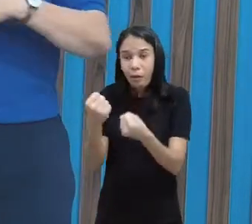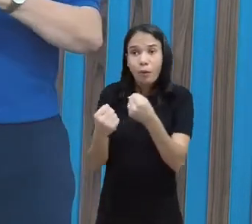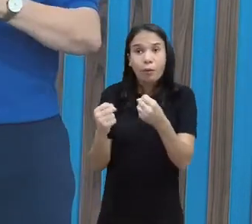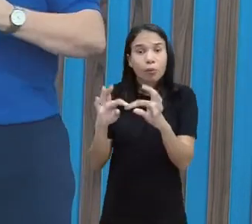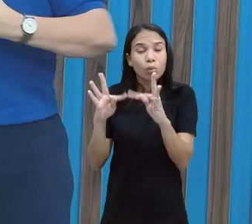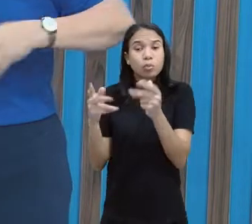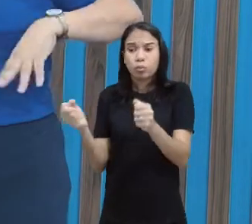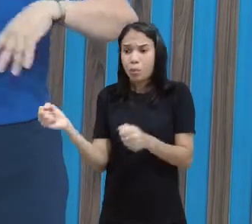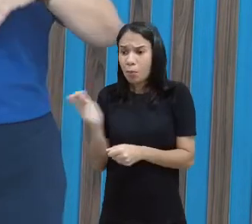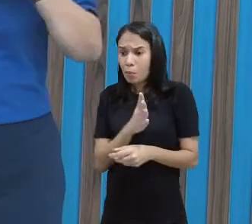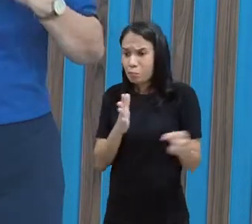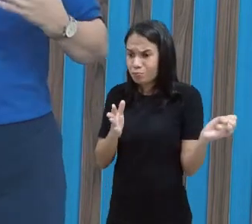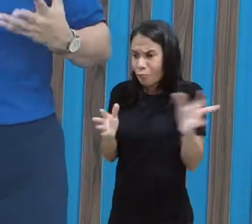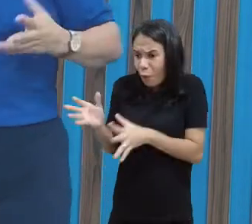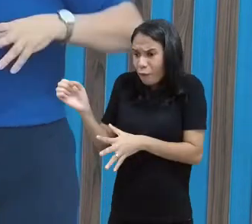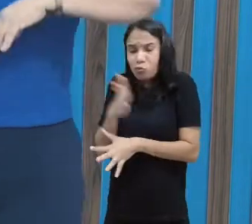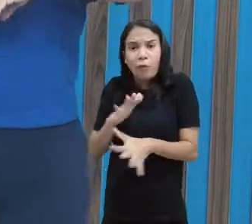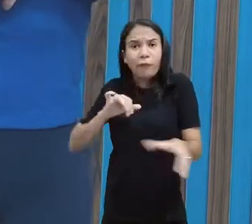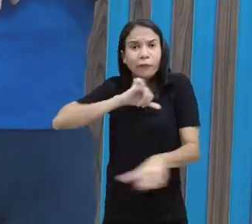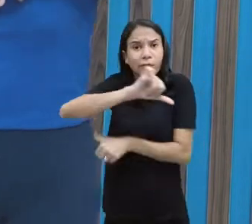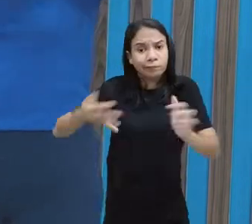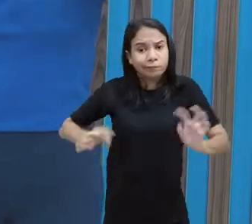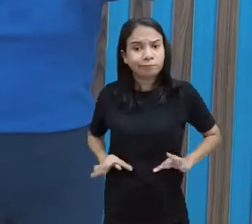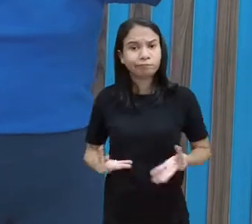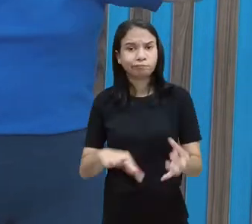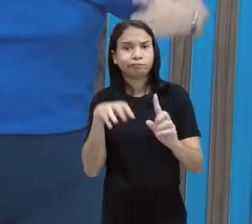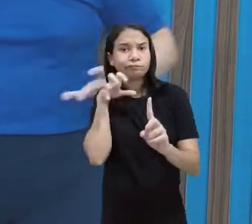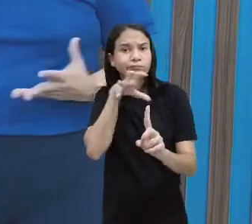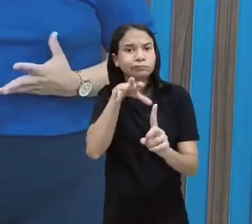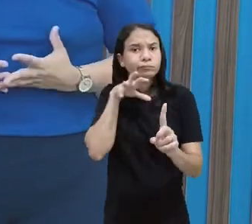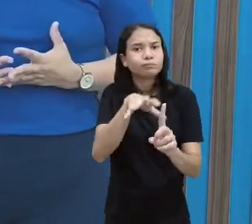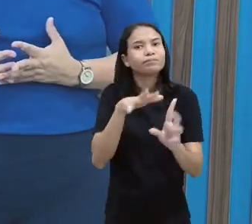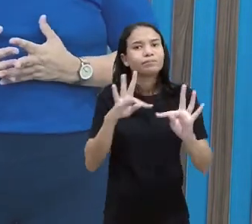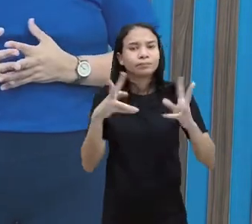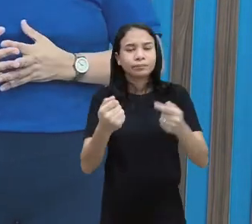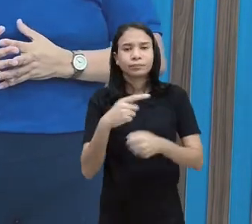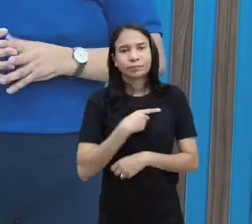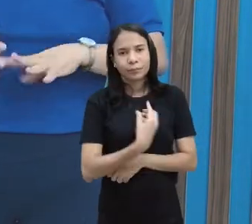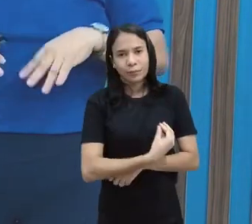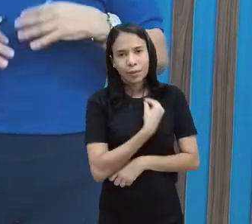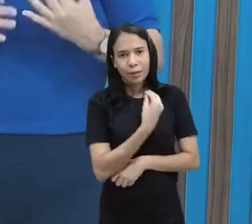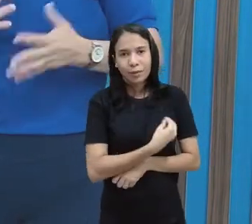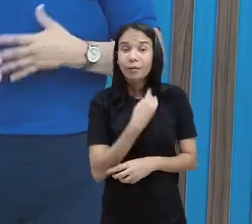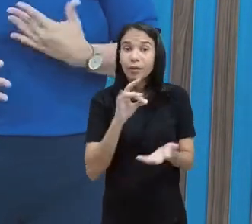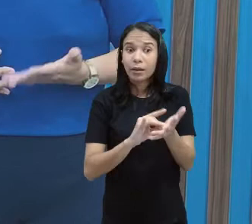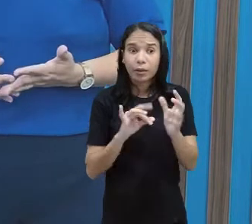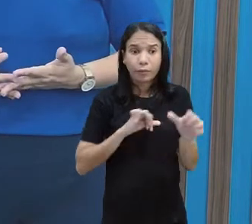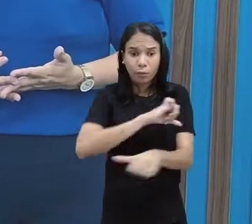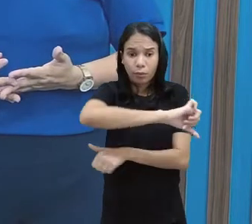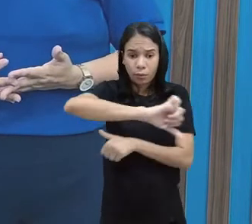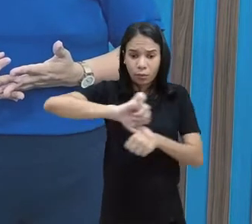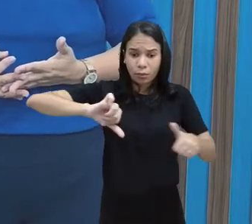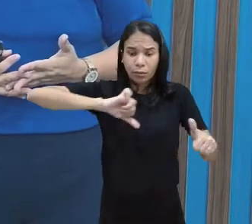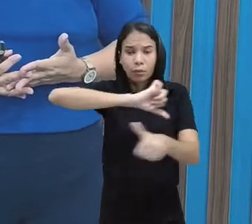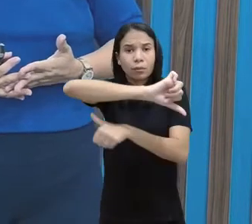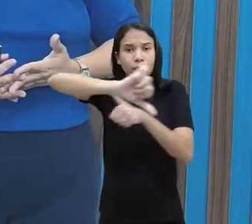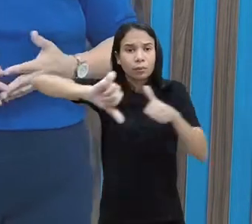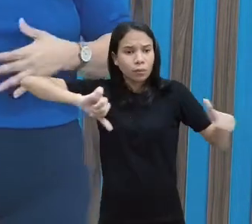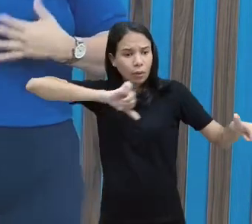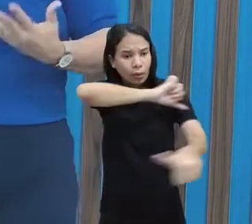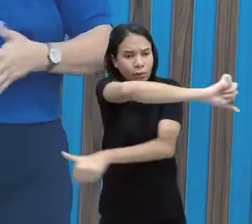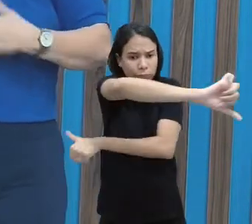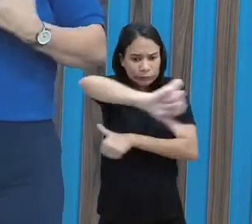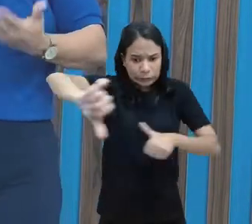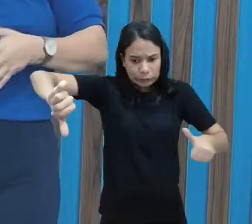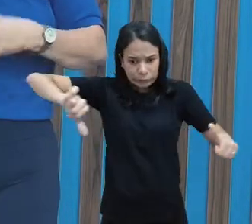A bicicleta, vários engenhocas que foram criadas e que foi mudando a forma como as pessoas viviam.